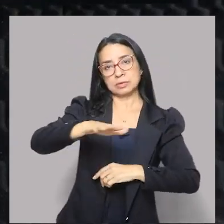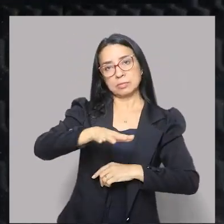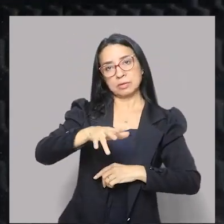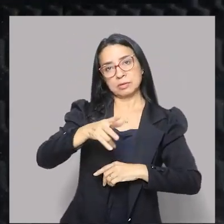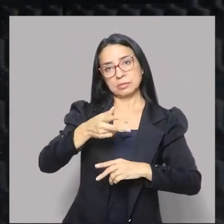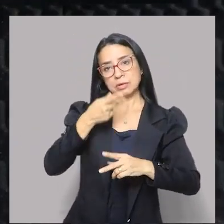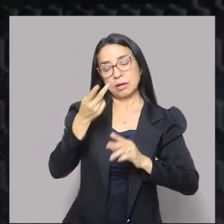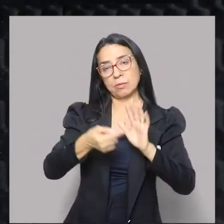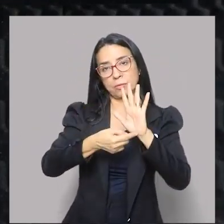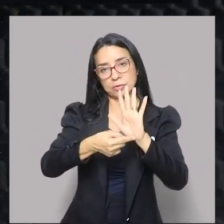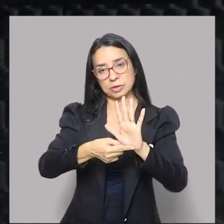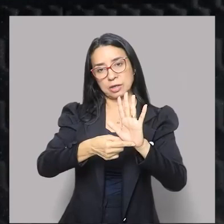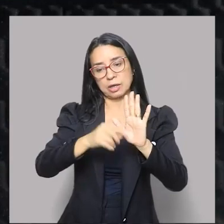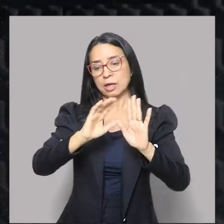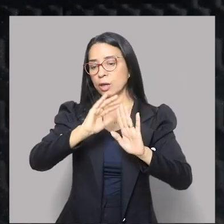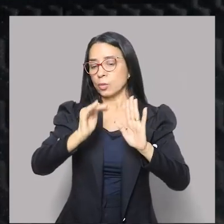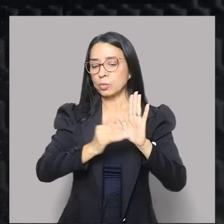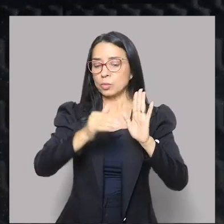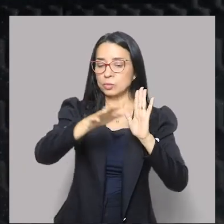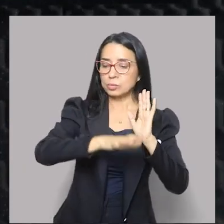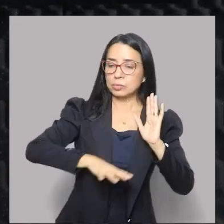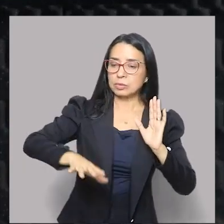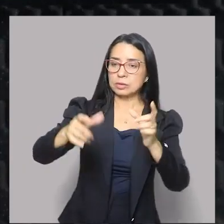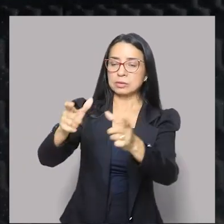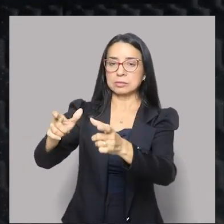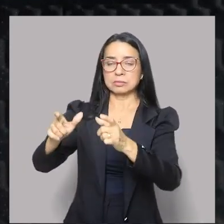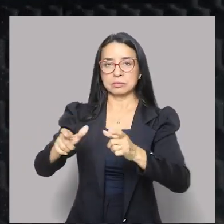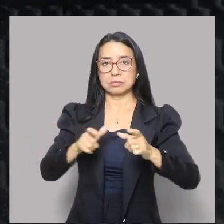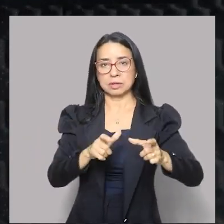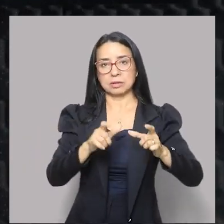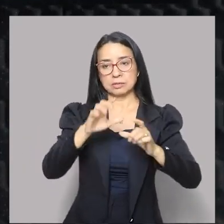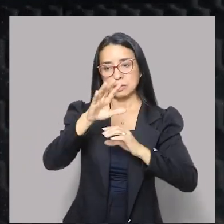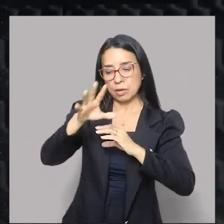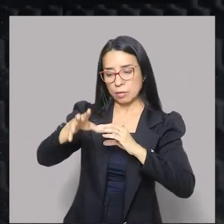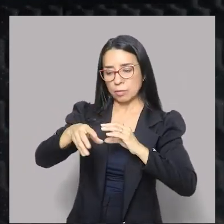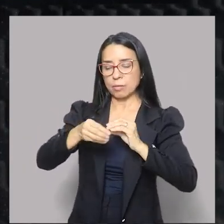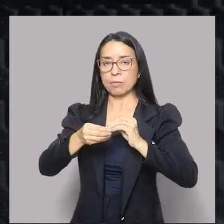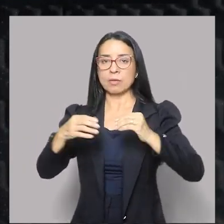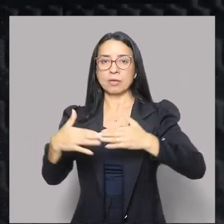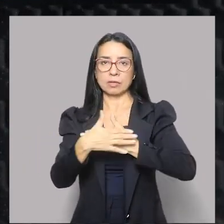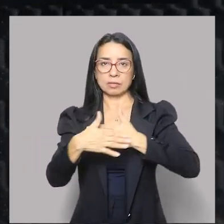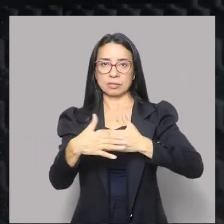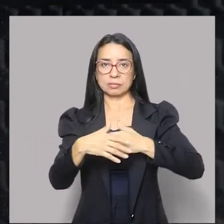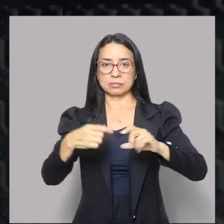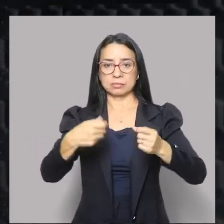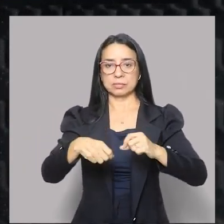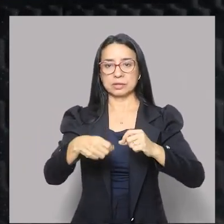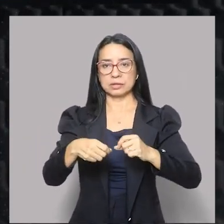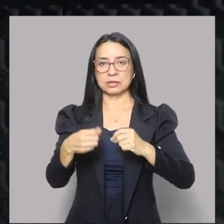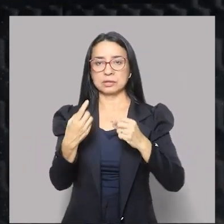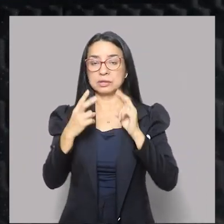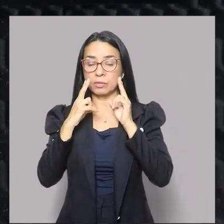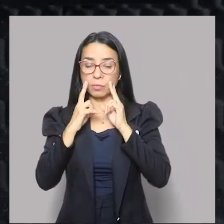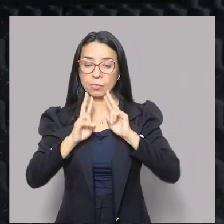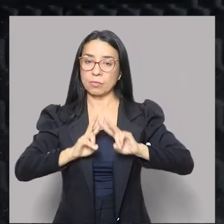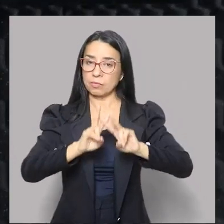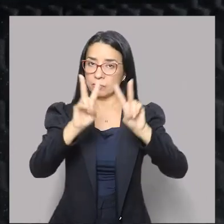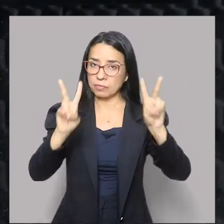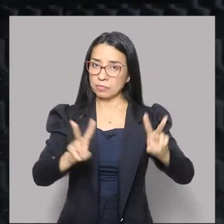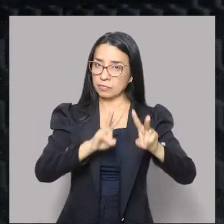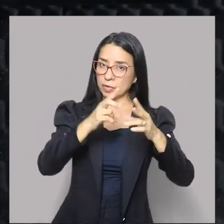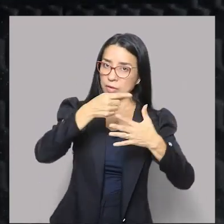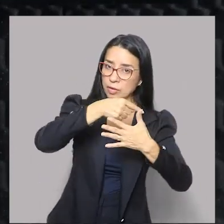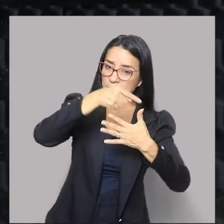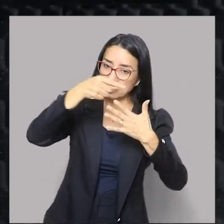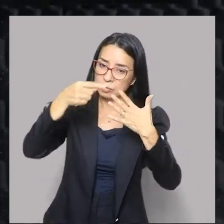espaços que fazem parte, que compõem a cidade, eles precisam levar em considerações os aspectos